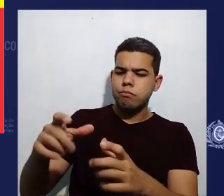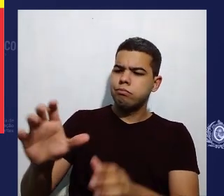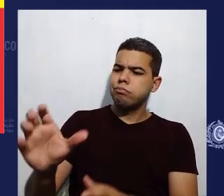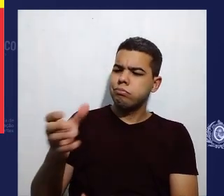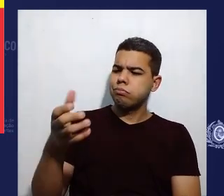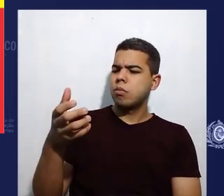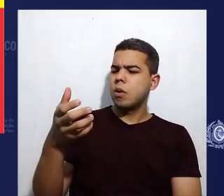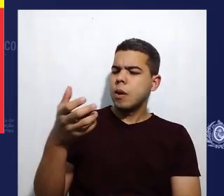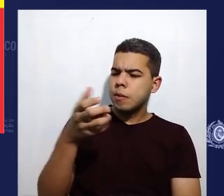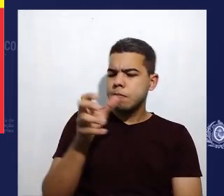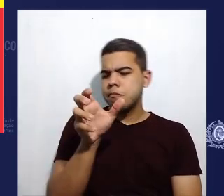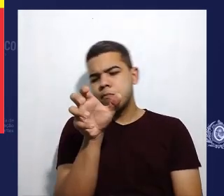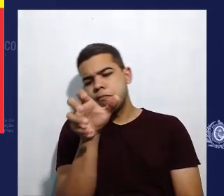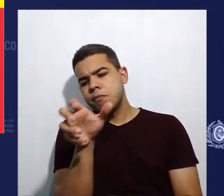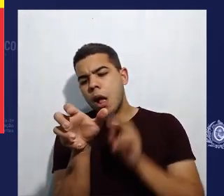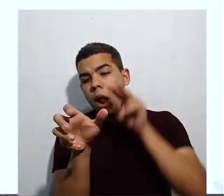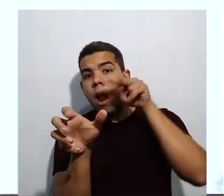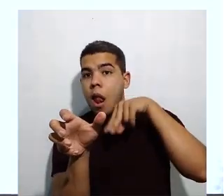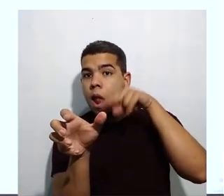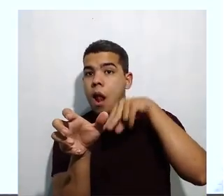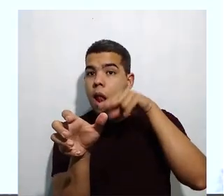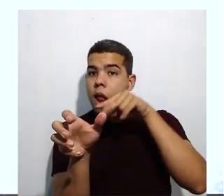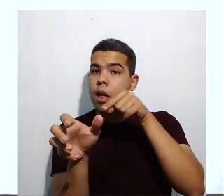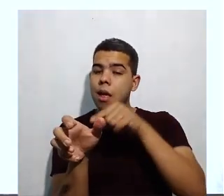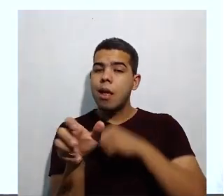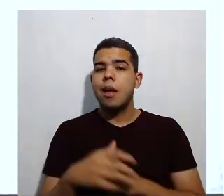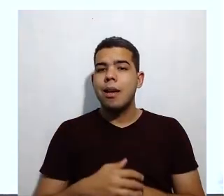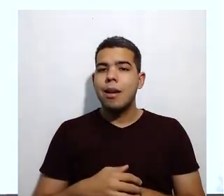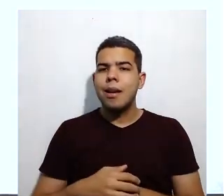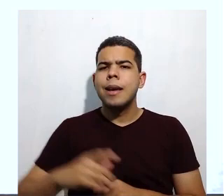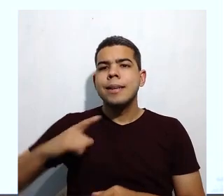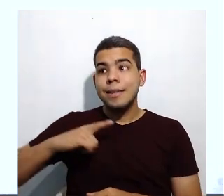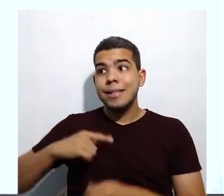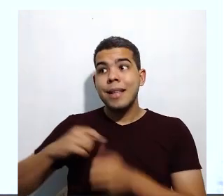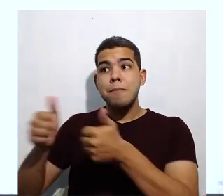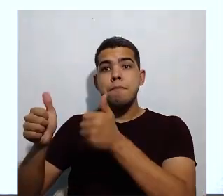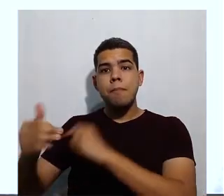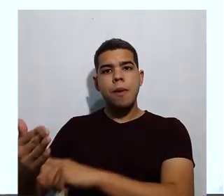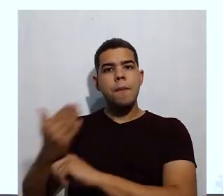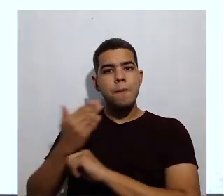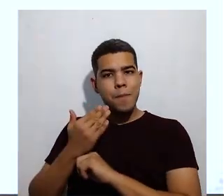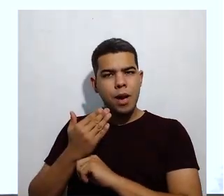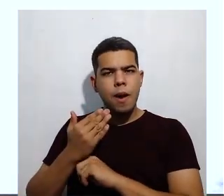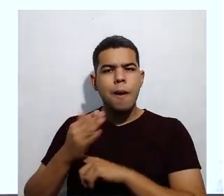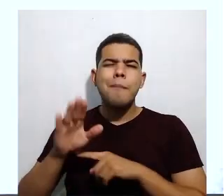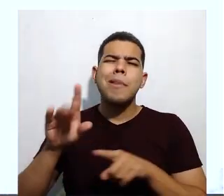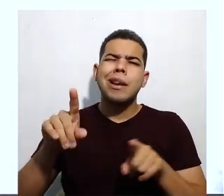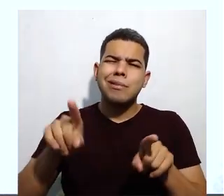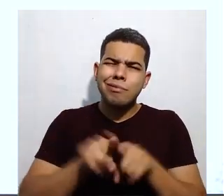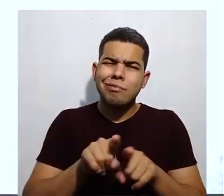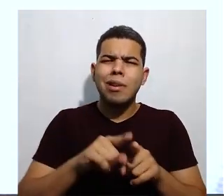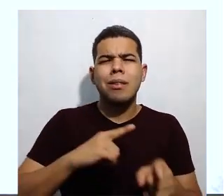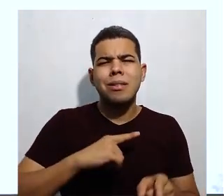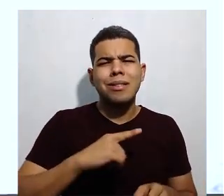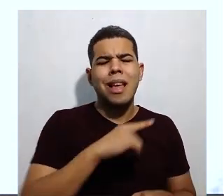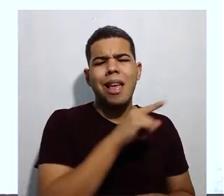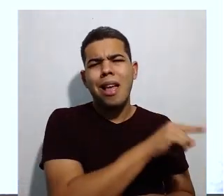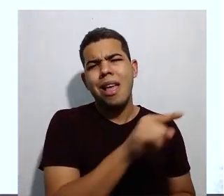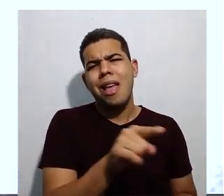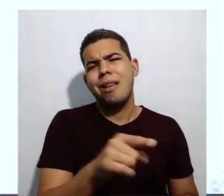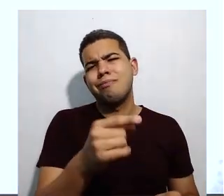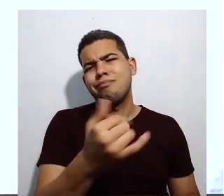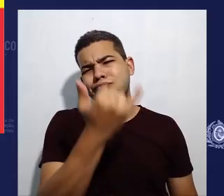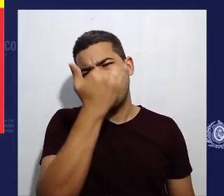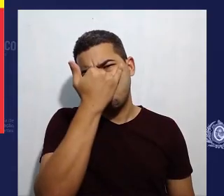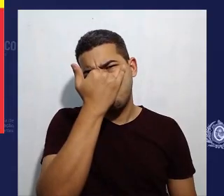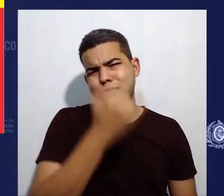sempre leia a bula. Só que existem os benefícios e existem também os malefícios da